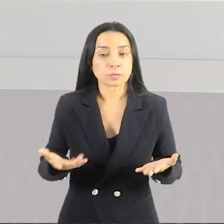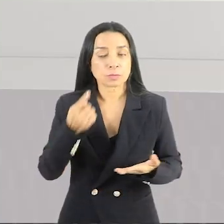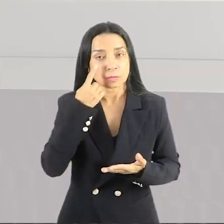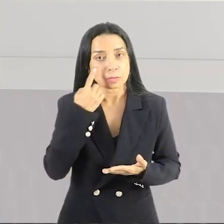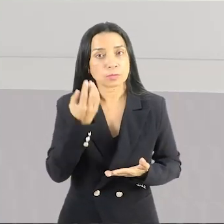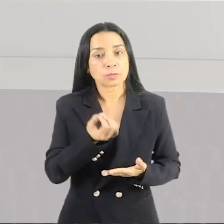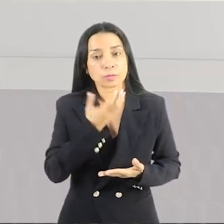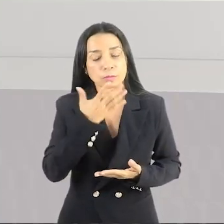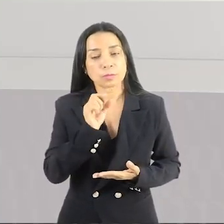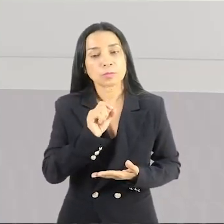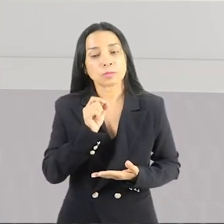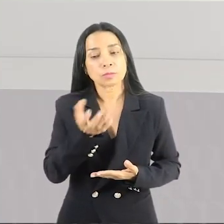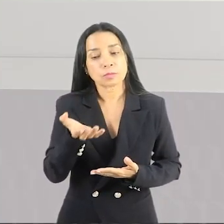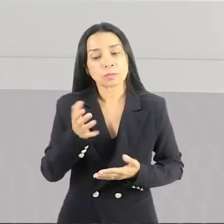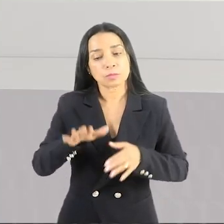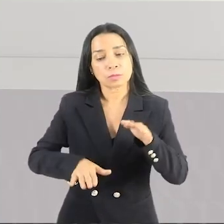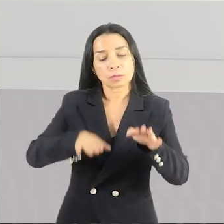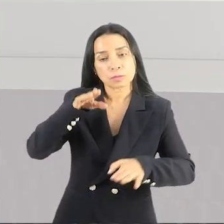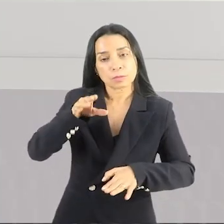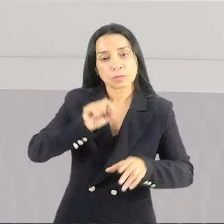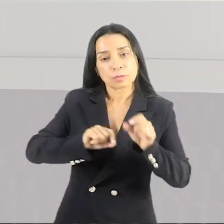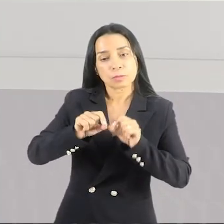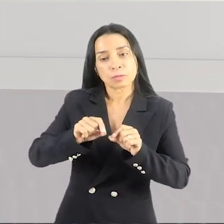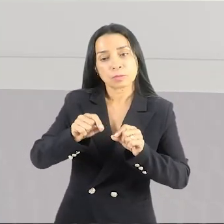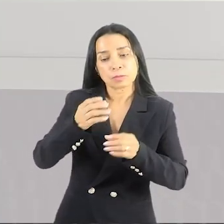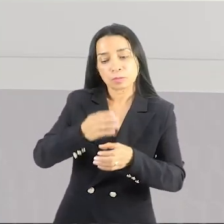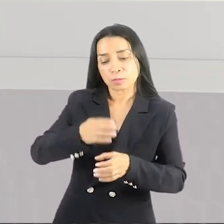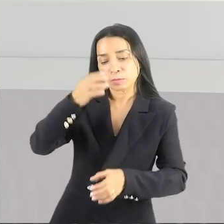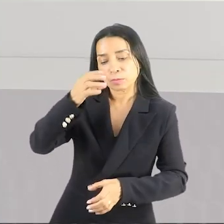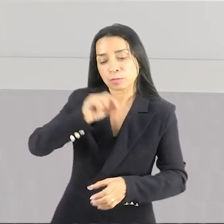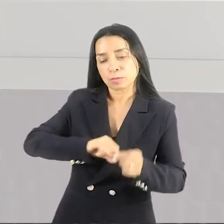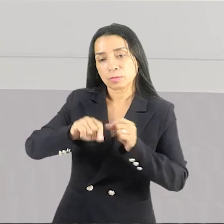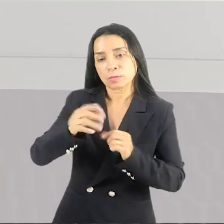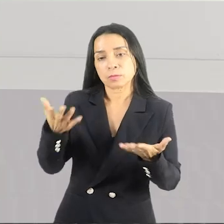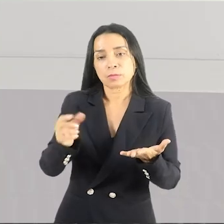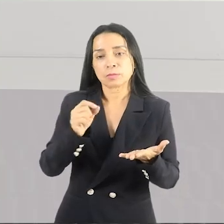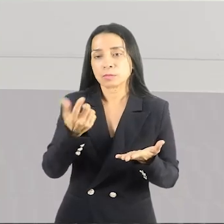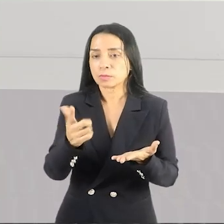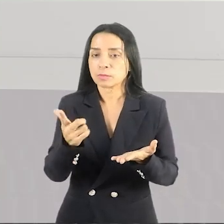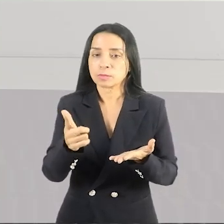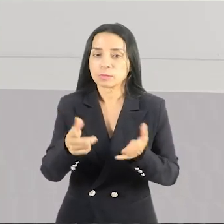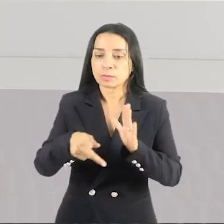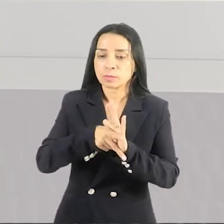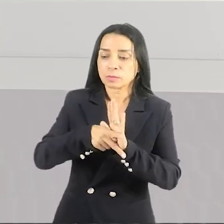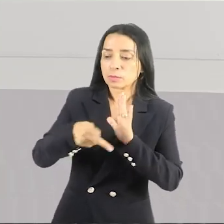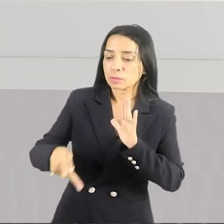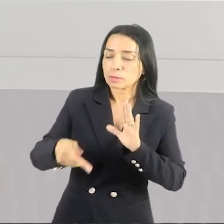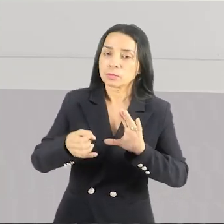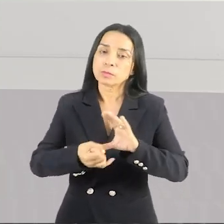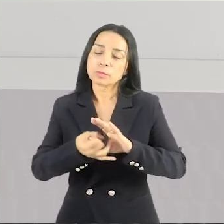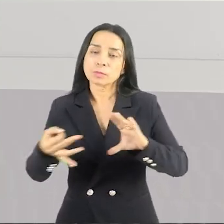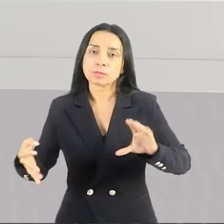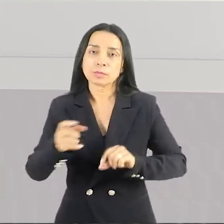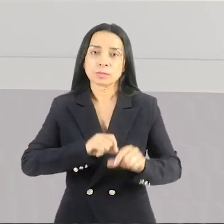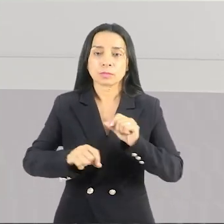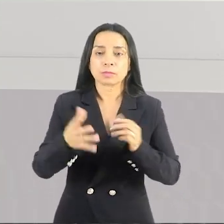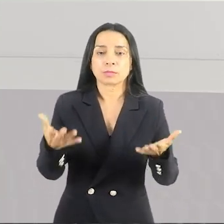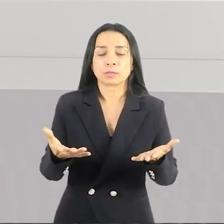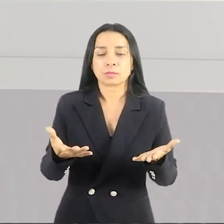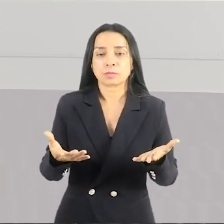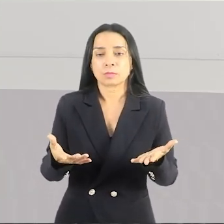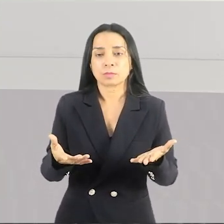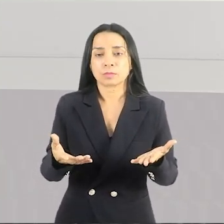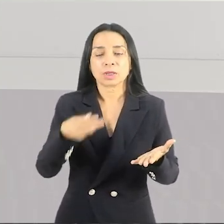bem, o que ele quer a média? Ele quer a média das garrafas fora das especificações. Ele fez um teste com